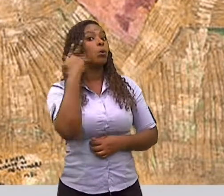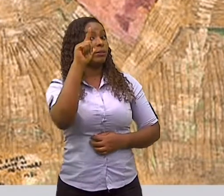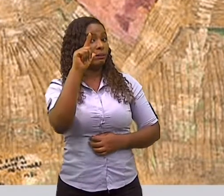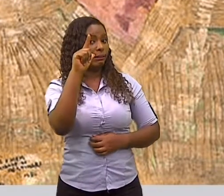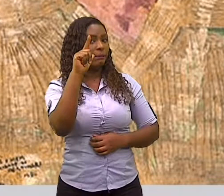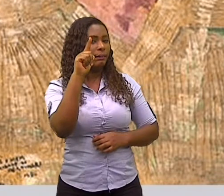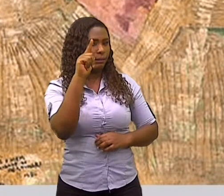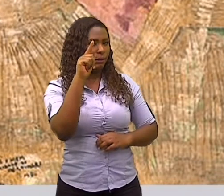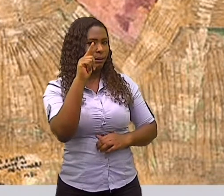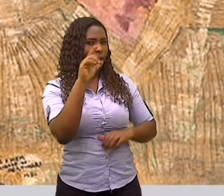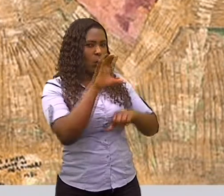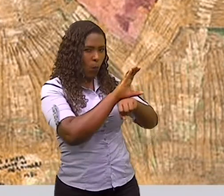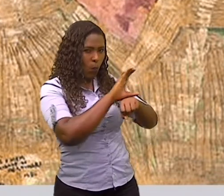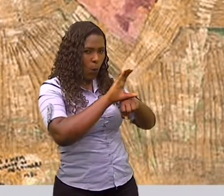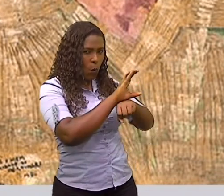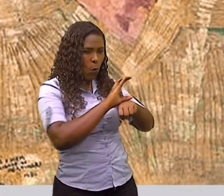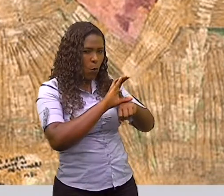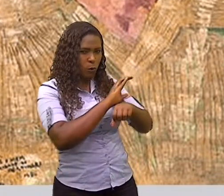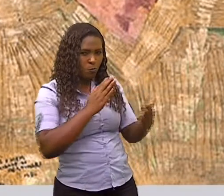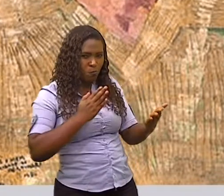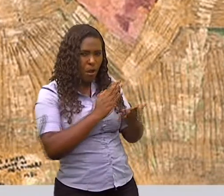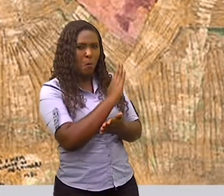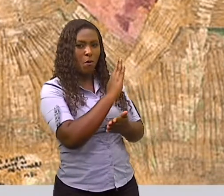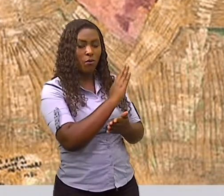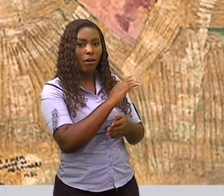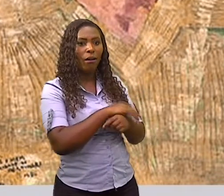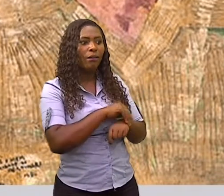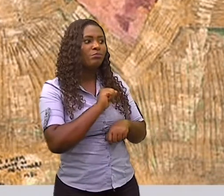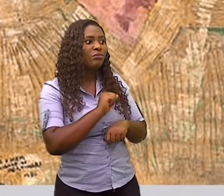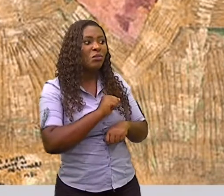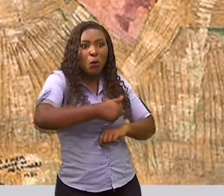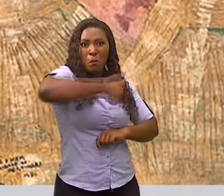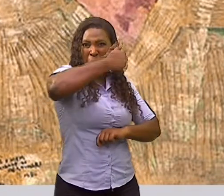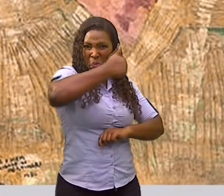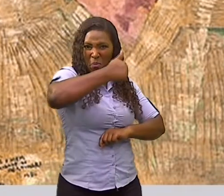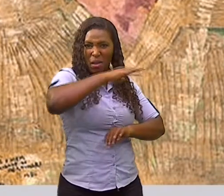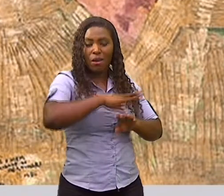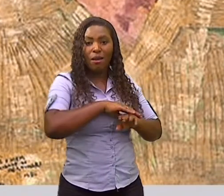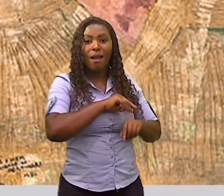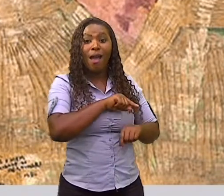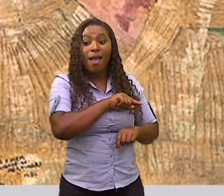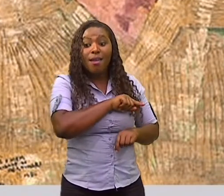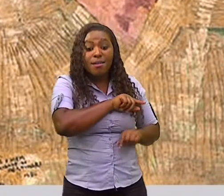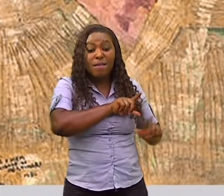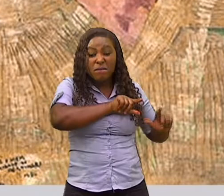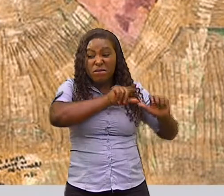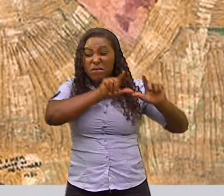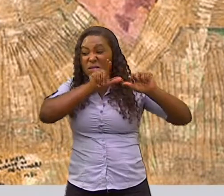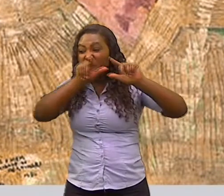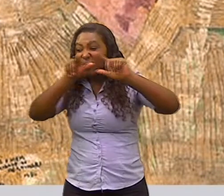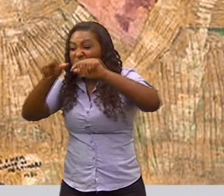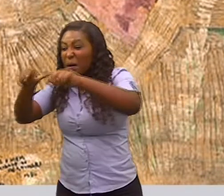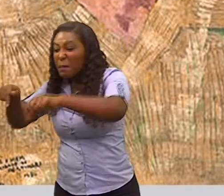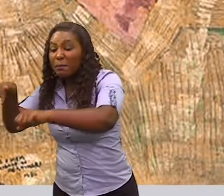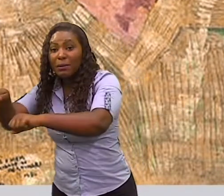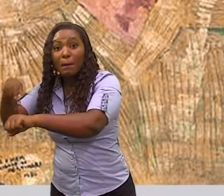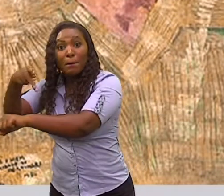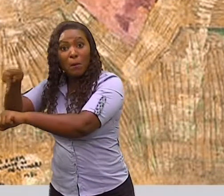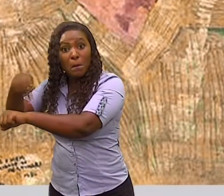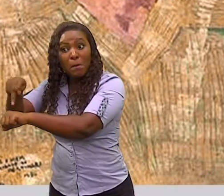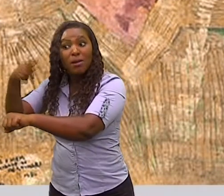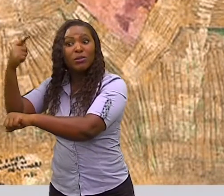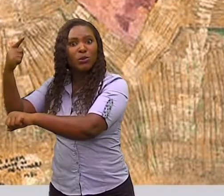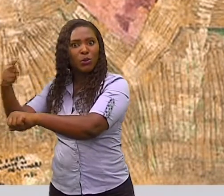que era o epicentro da arte, onde tudo fervilhava, onde a velha escola e a